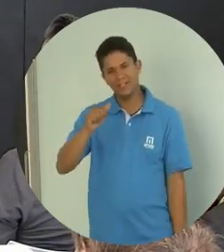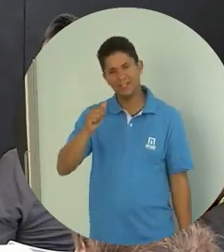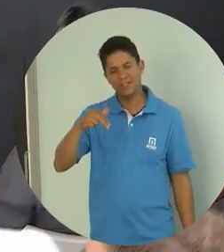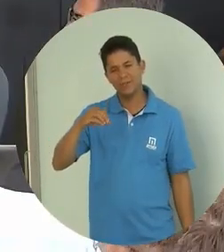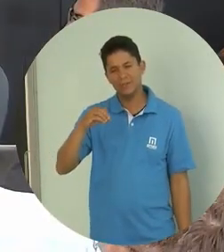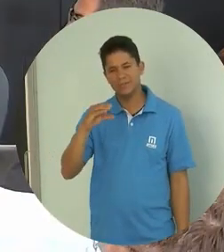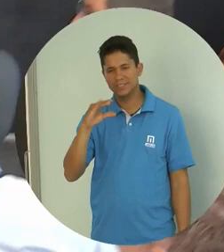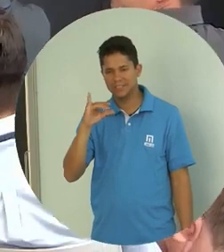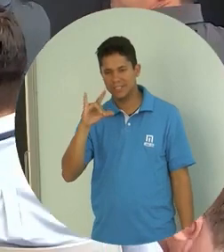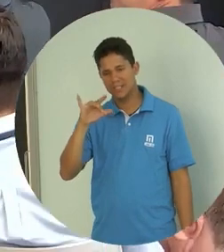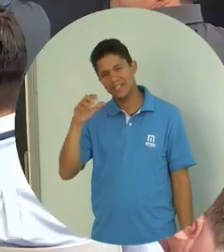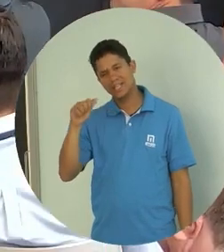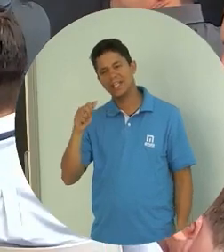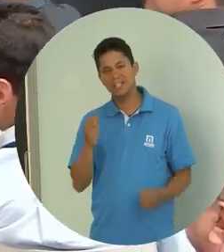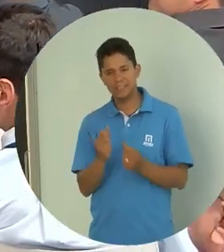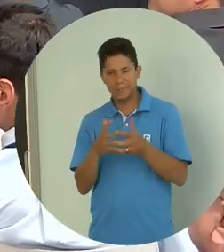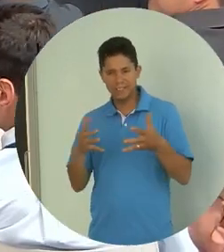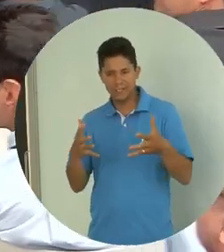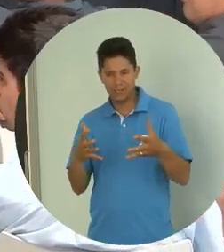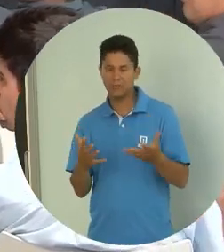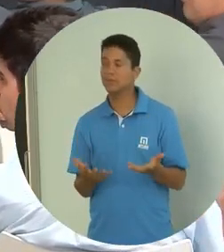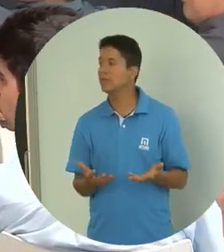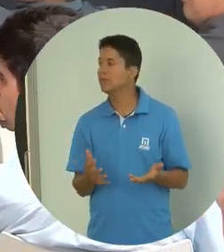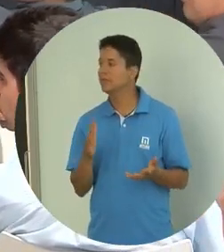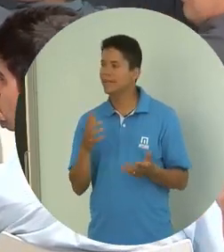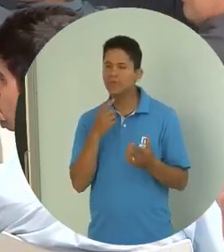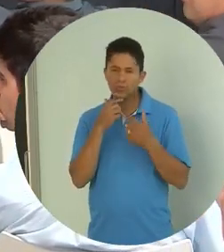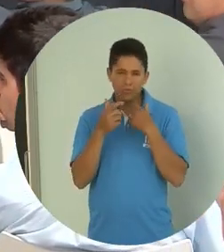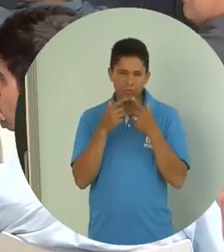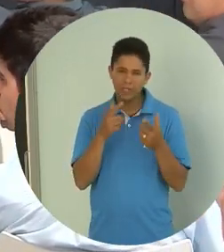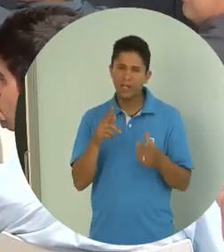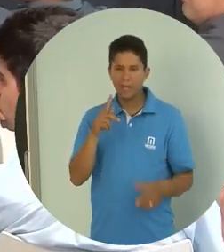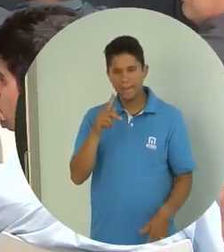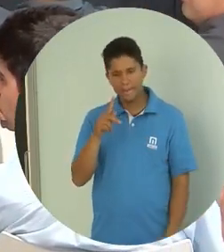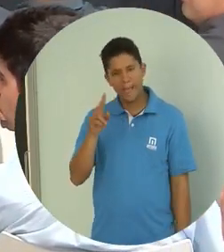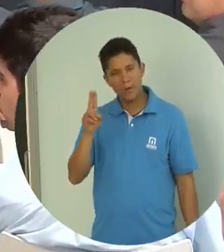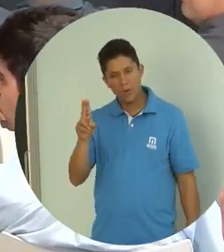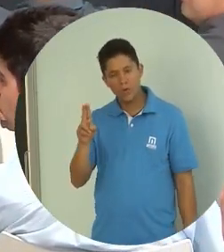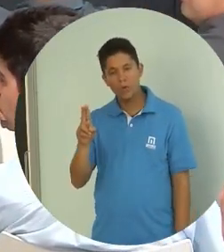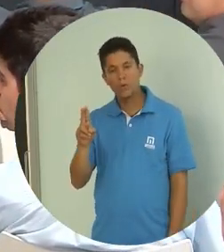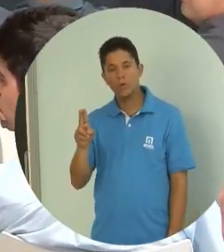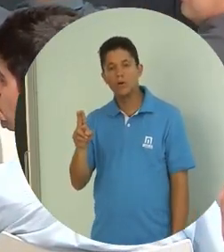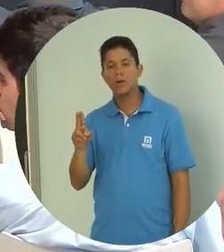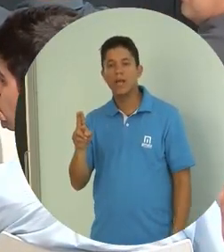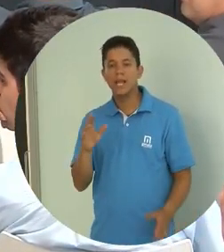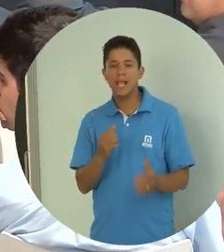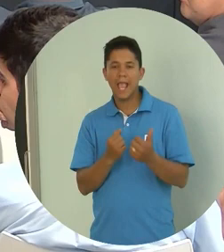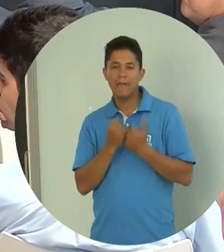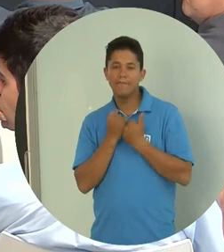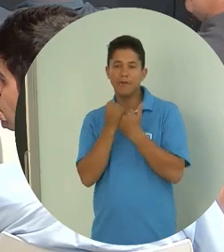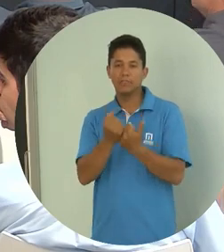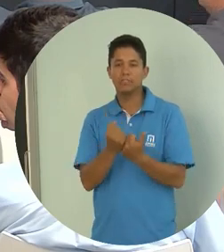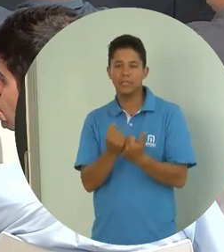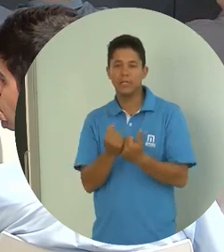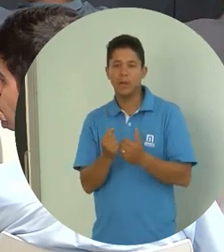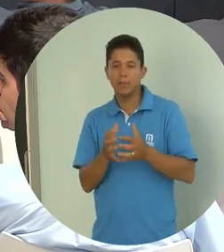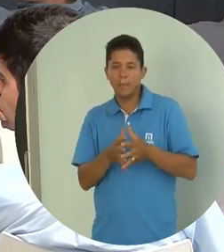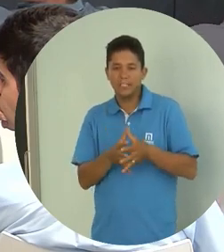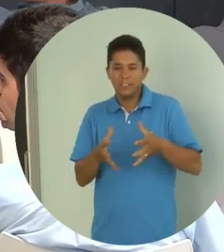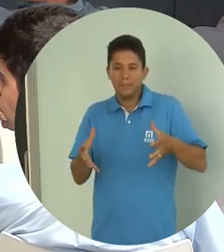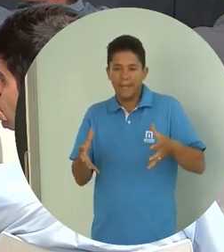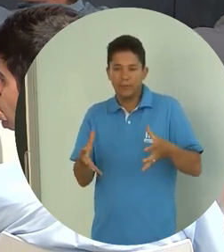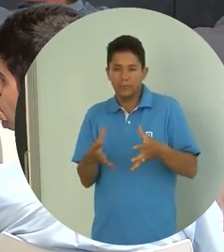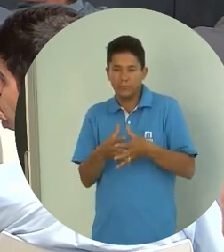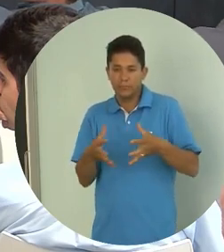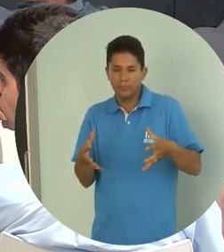dispersão. Certo. E aí a outra dúvida é ligada a isso também, que o poliuretano ele reforça por preenchimento propriamente dito, né? Não com